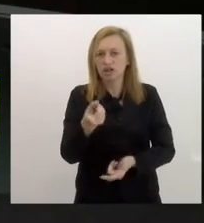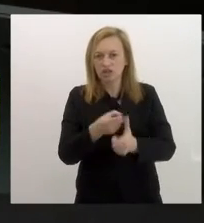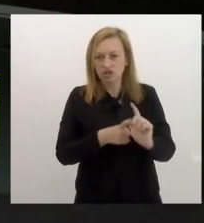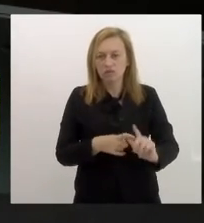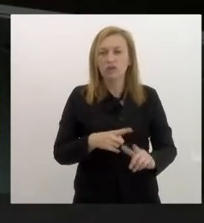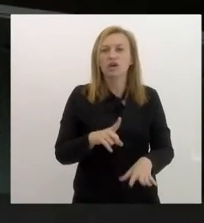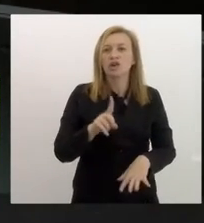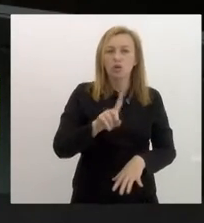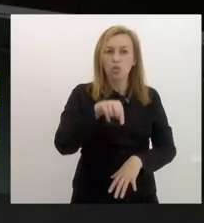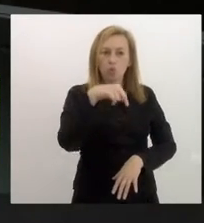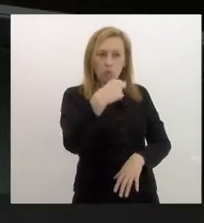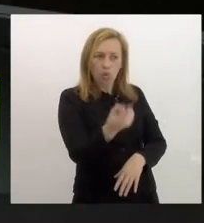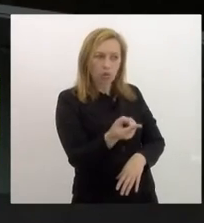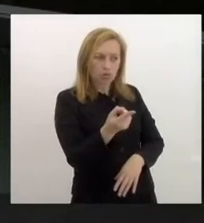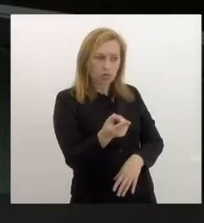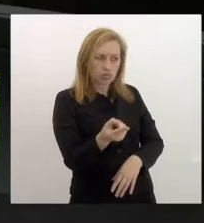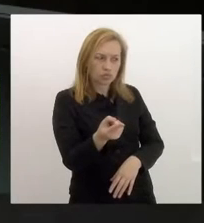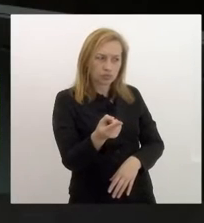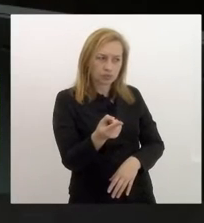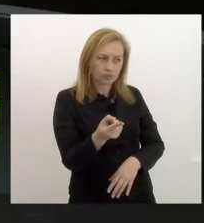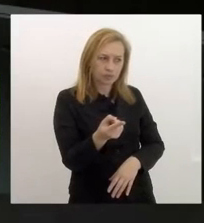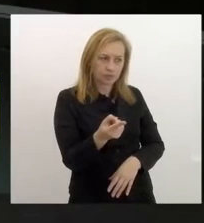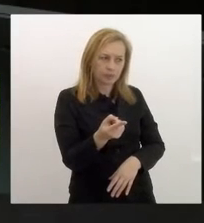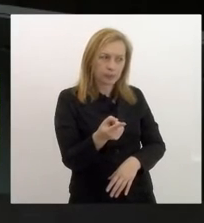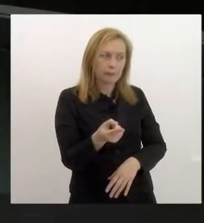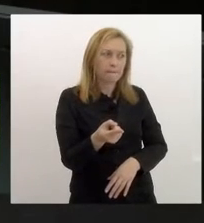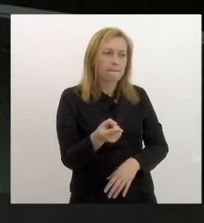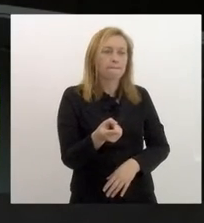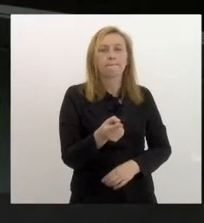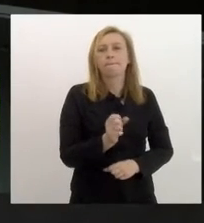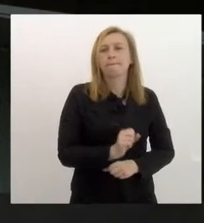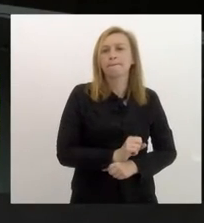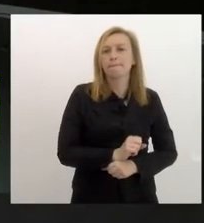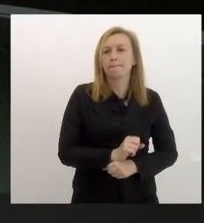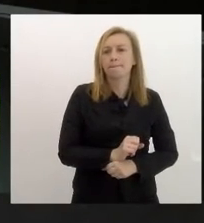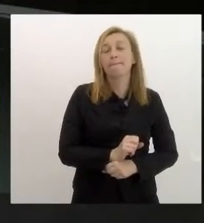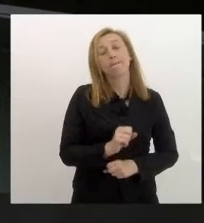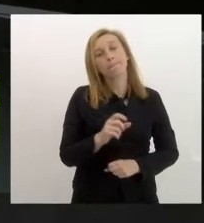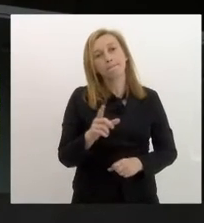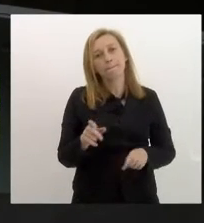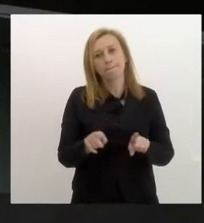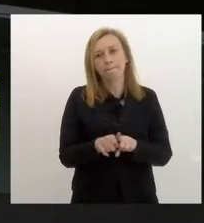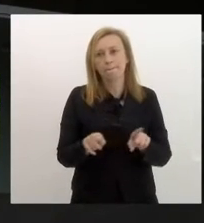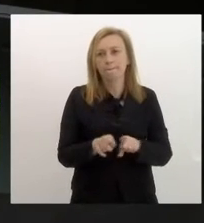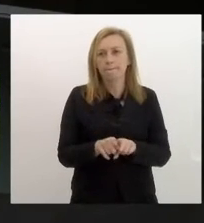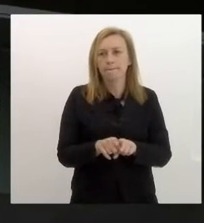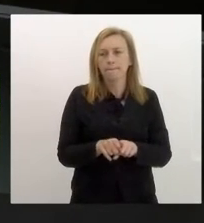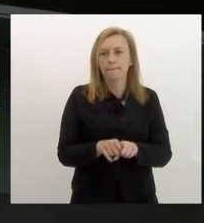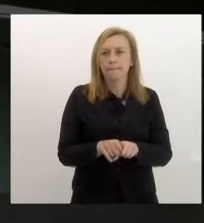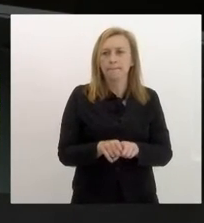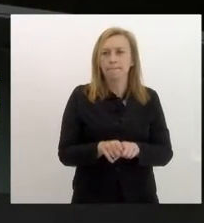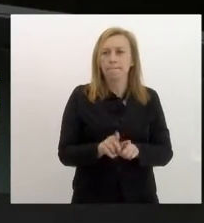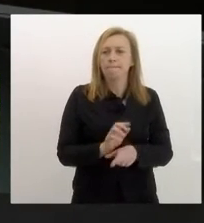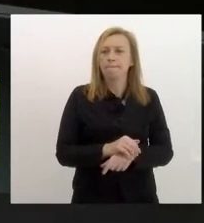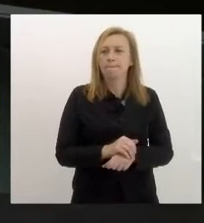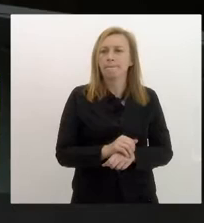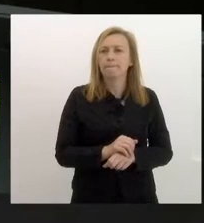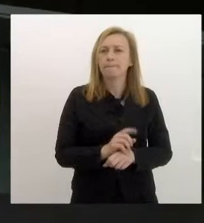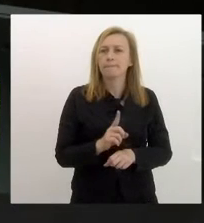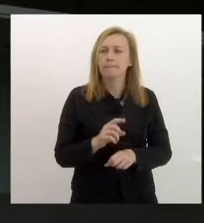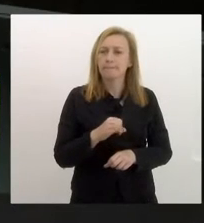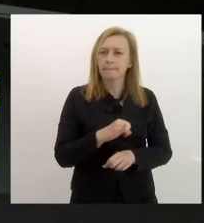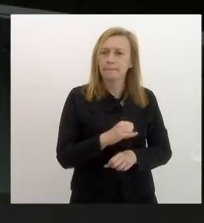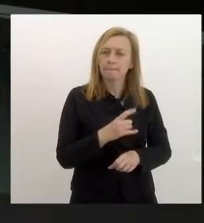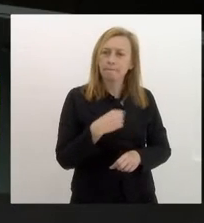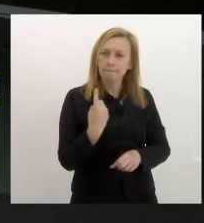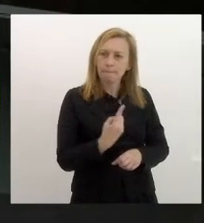A Outra vantagem ao A Outra vantagem é que a gente tem também é que assim nós que